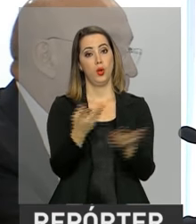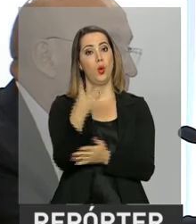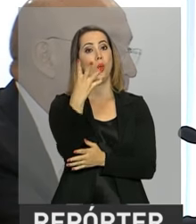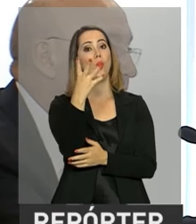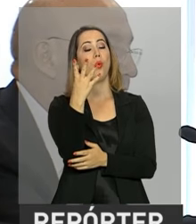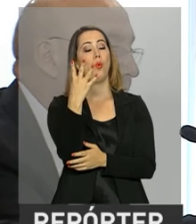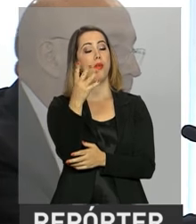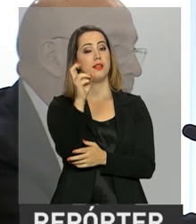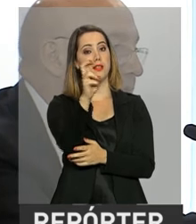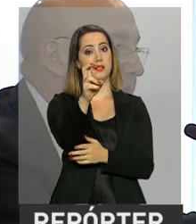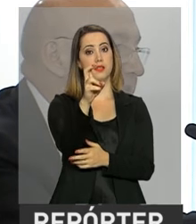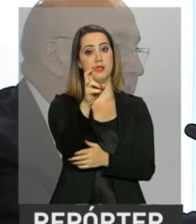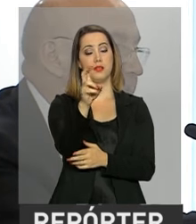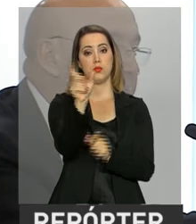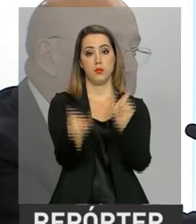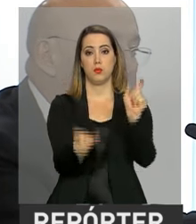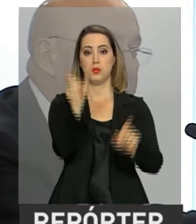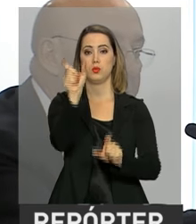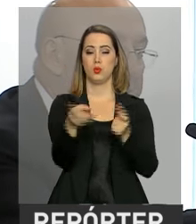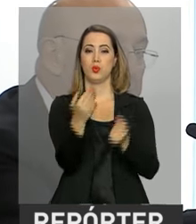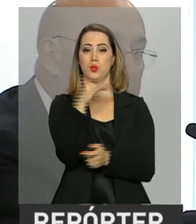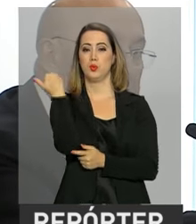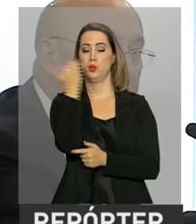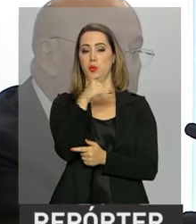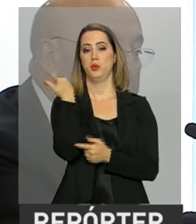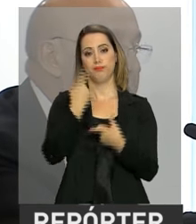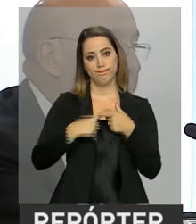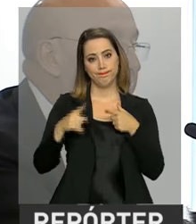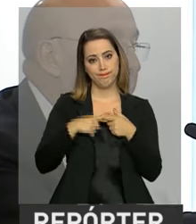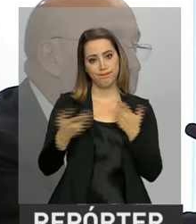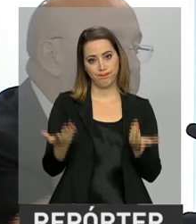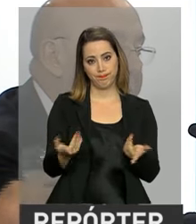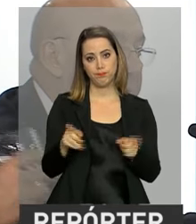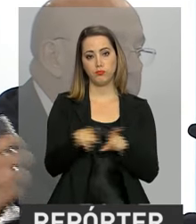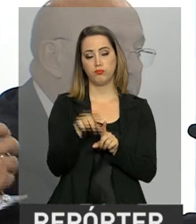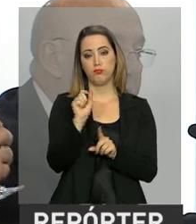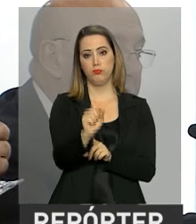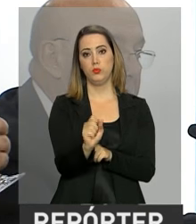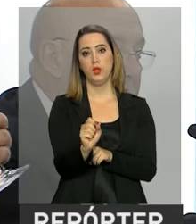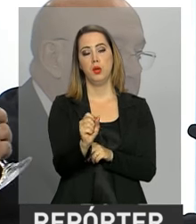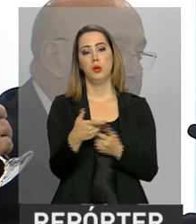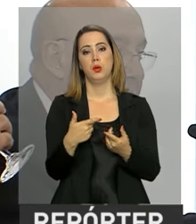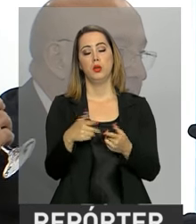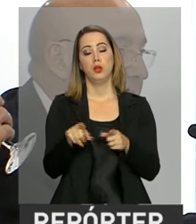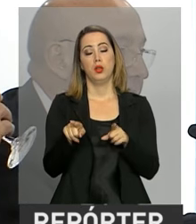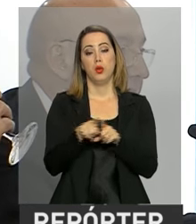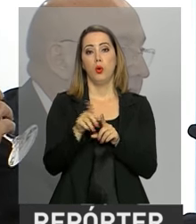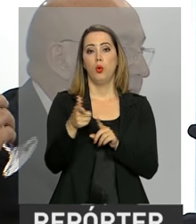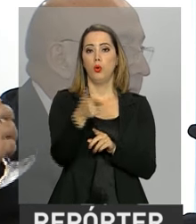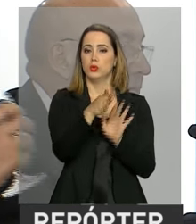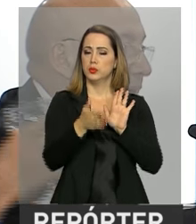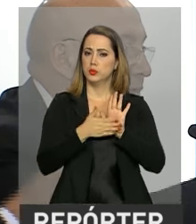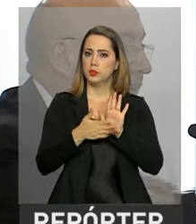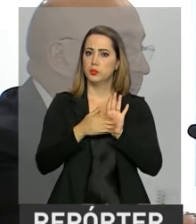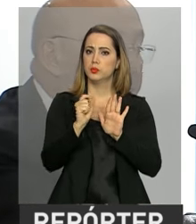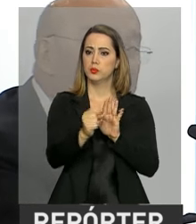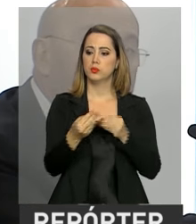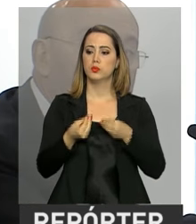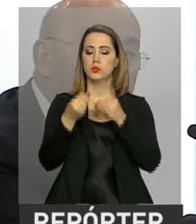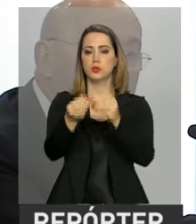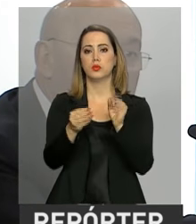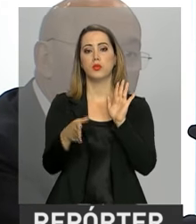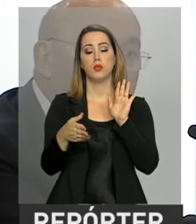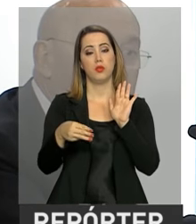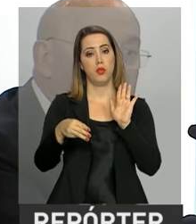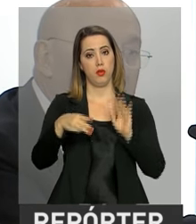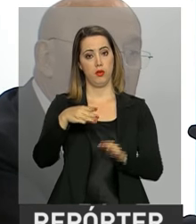assentamentos. Uma das soluções apresentadas foi a transferência de terras da União para o estado. Outra proposta em discussão é o envio de medida